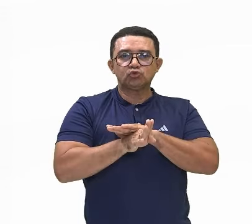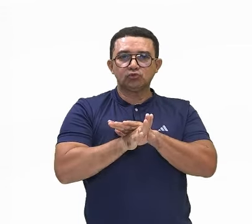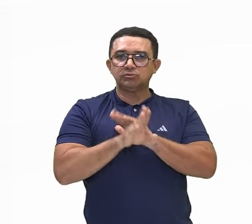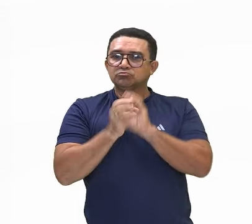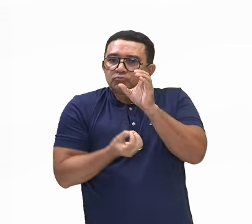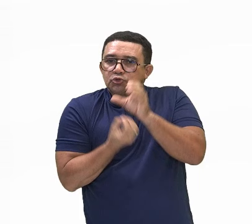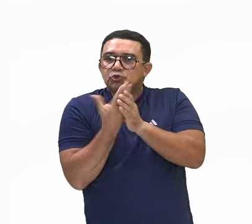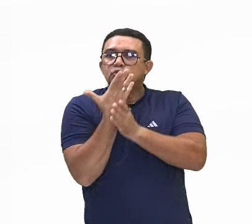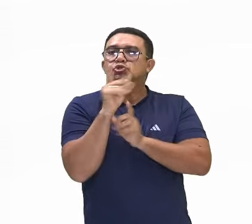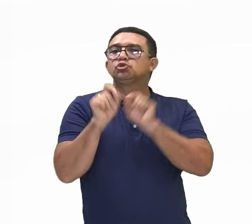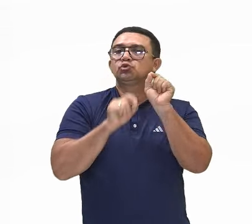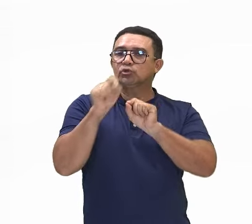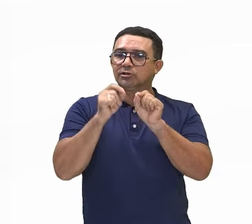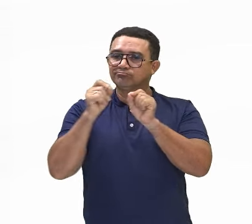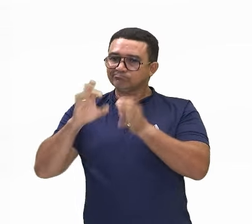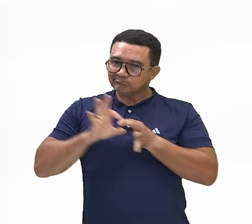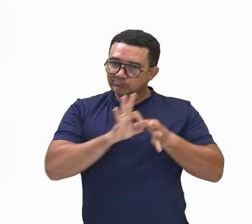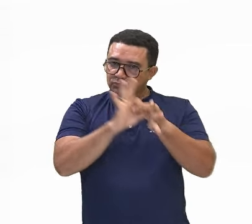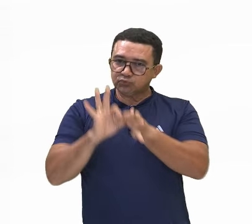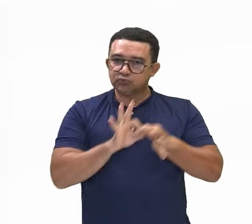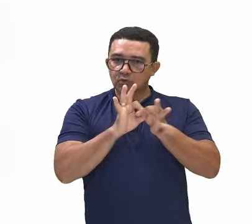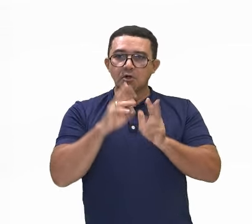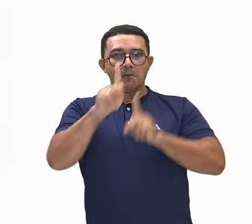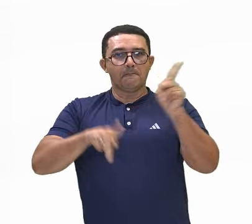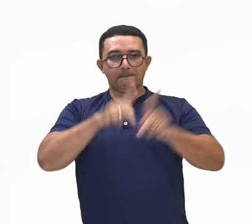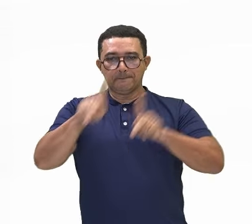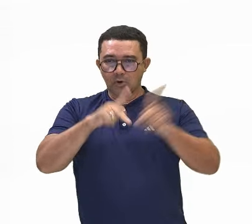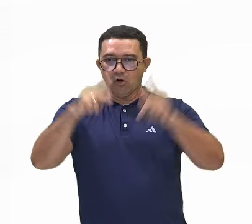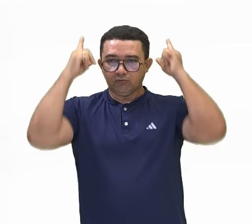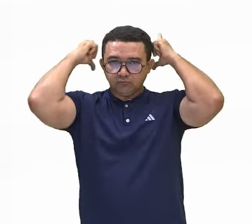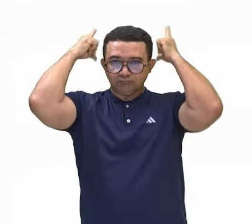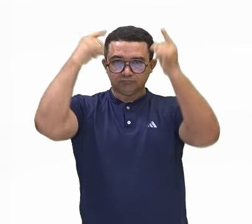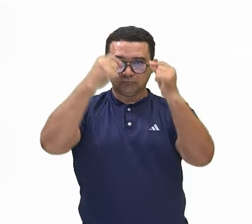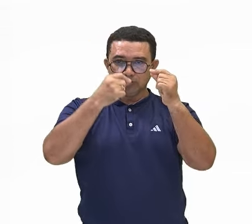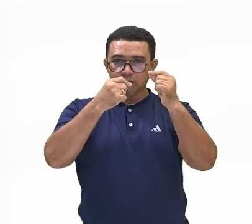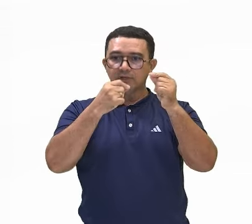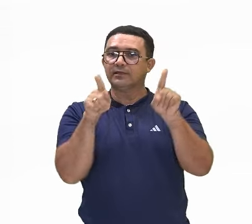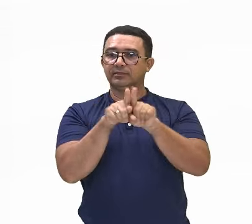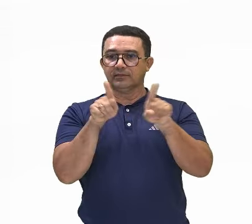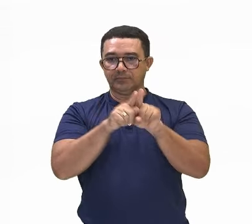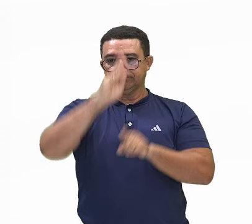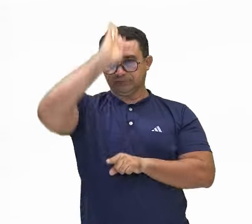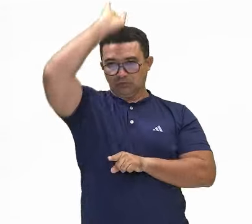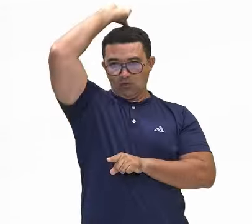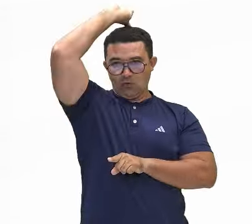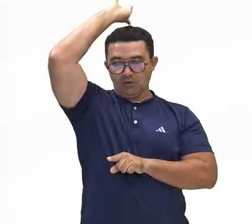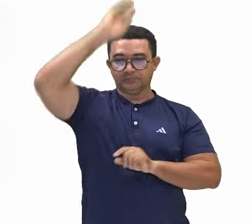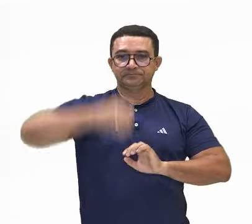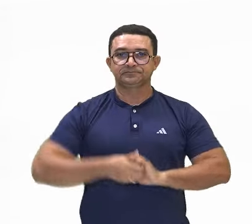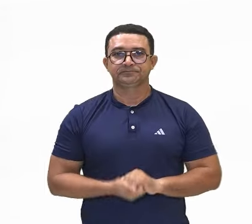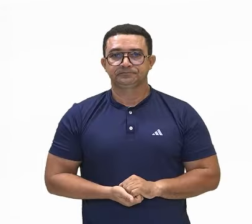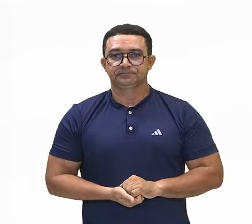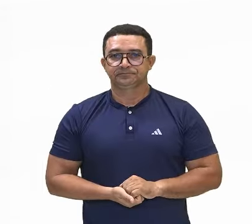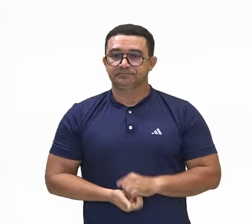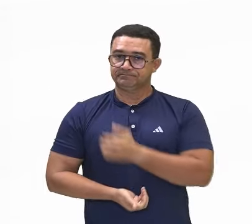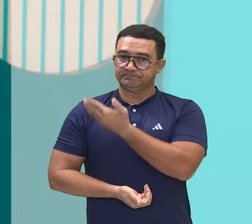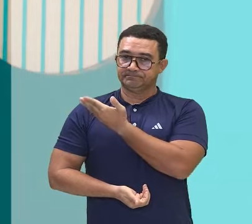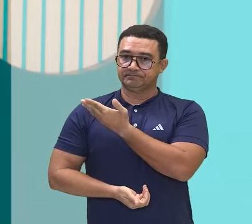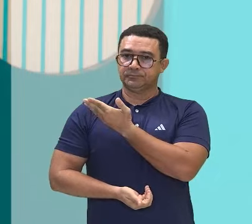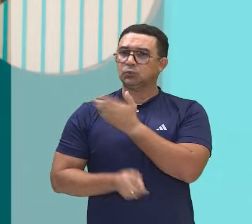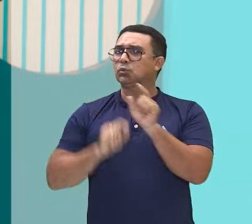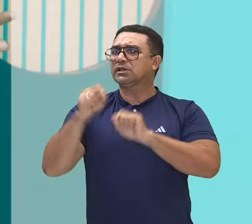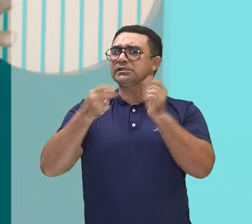formados a partir da fusão dos povos grego e romano. Então, só para nós entendermos aí. O